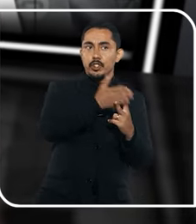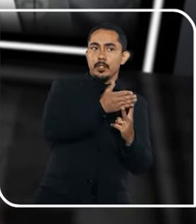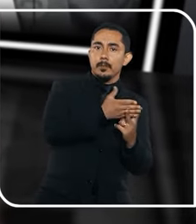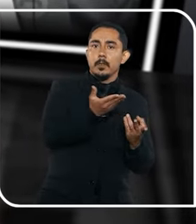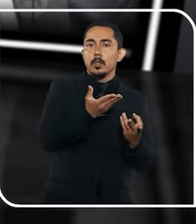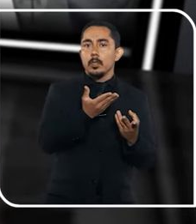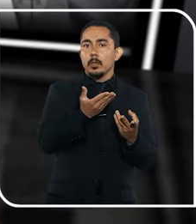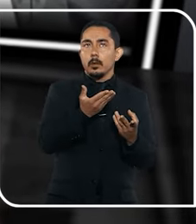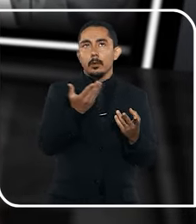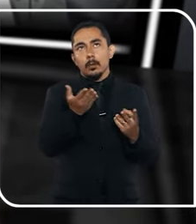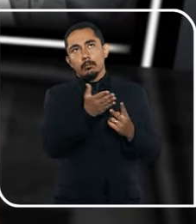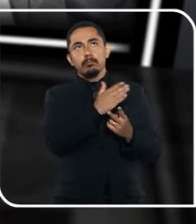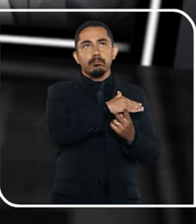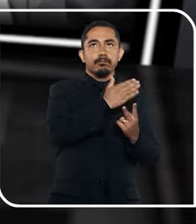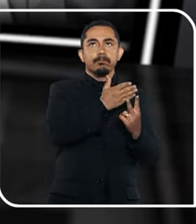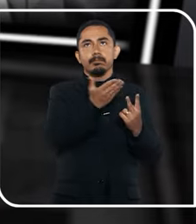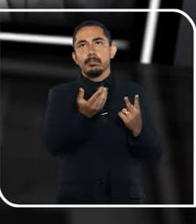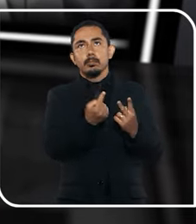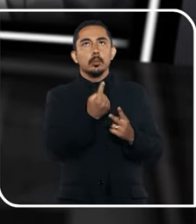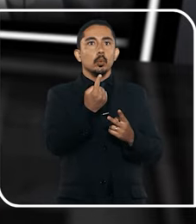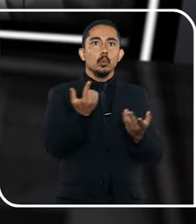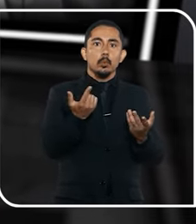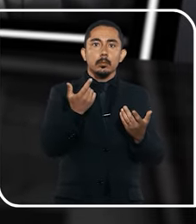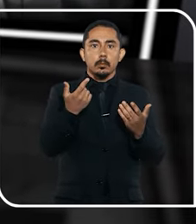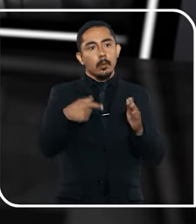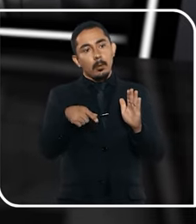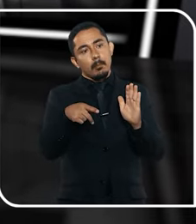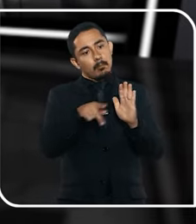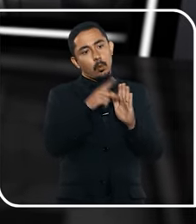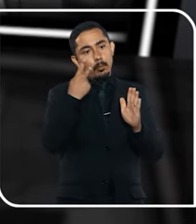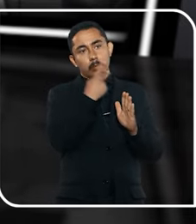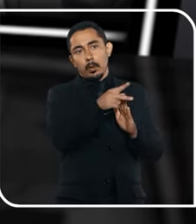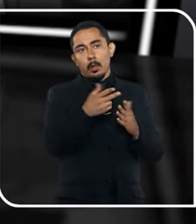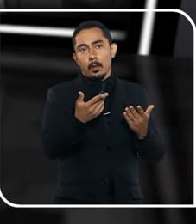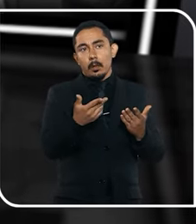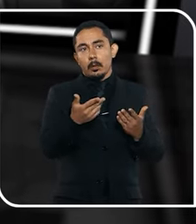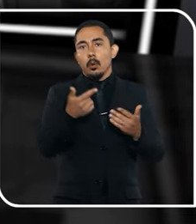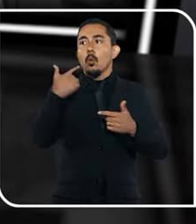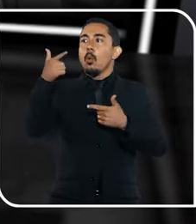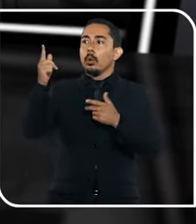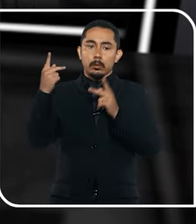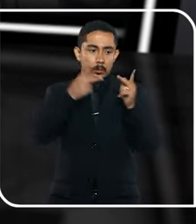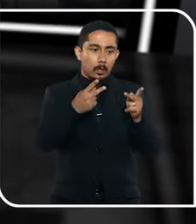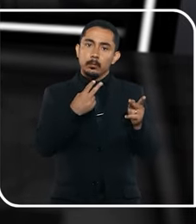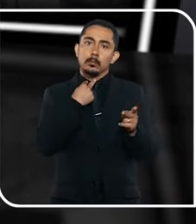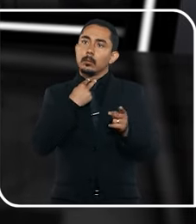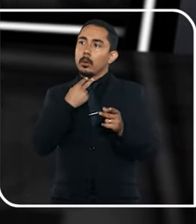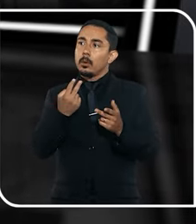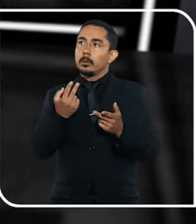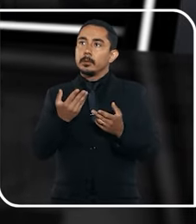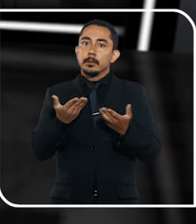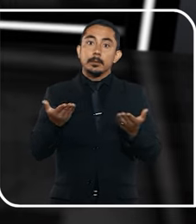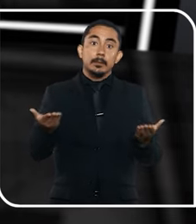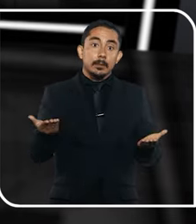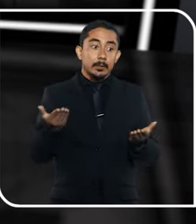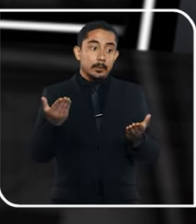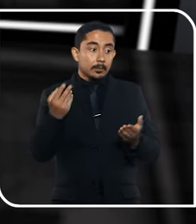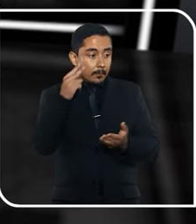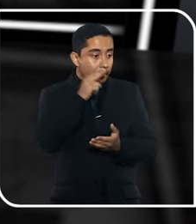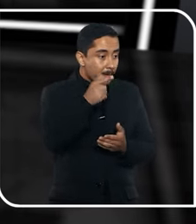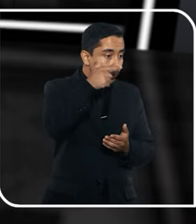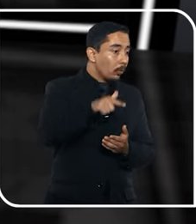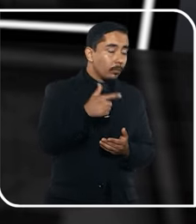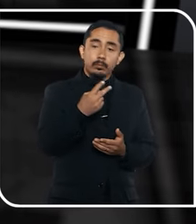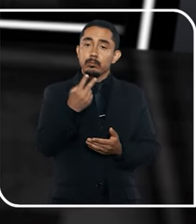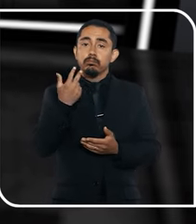partilhar. Partilhar vai ficar com um deles. Aí é propriedade de um deles. O outro não vai poder visitar. O outro nunca mais